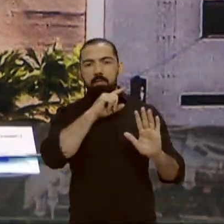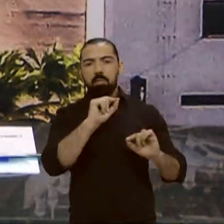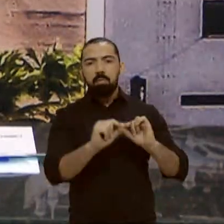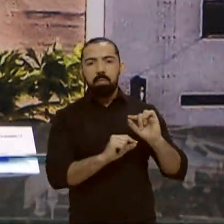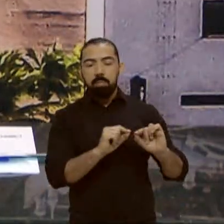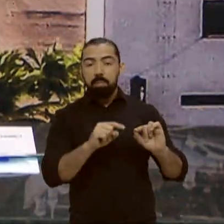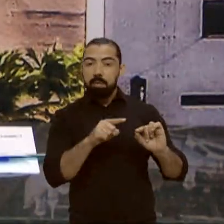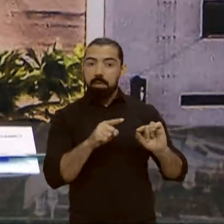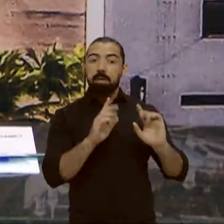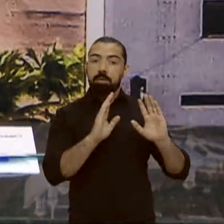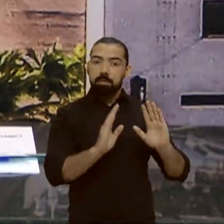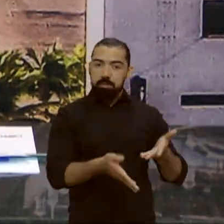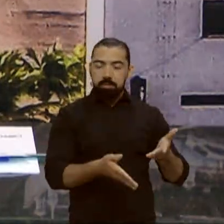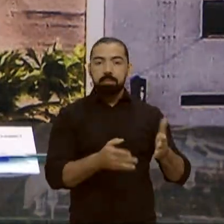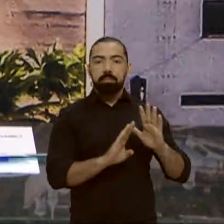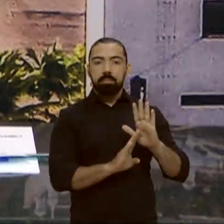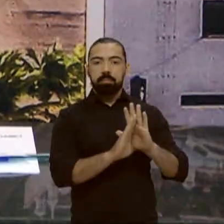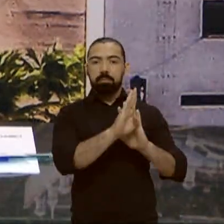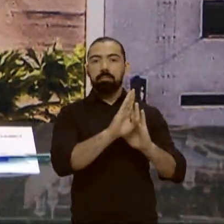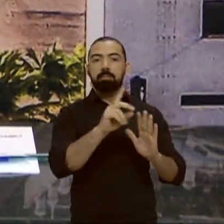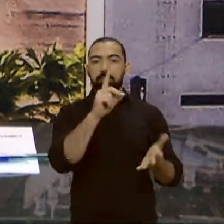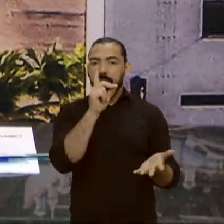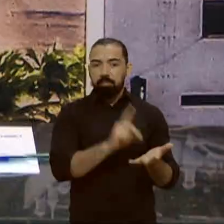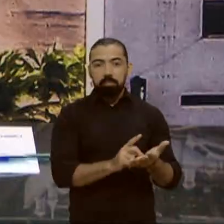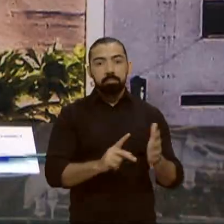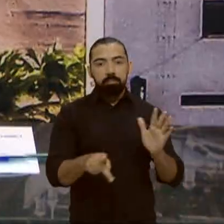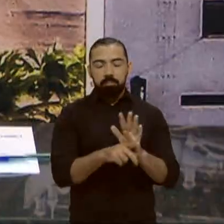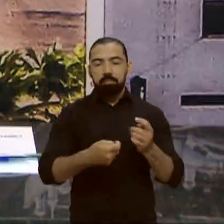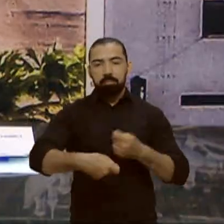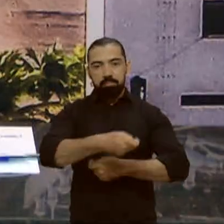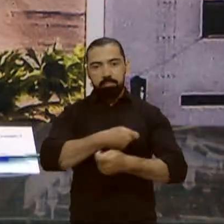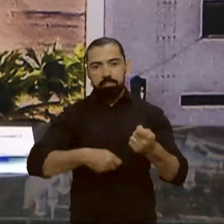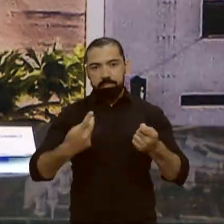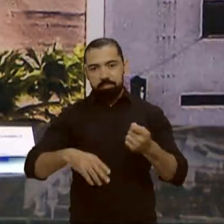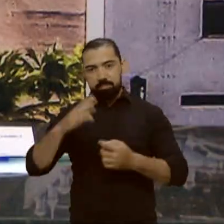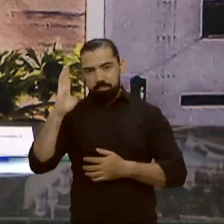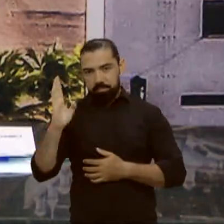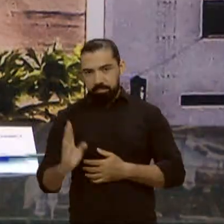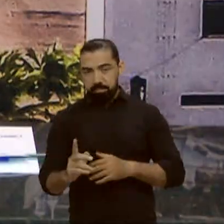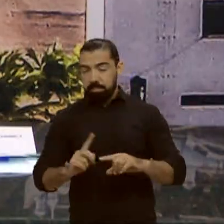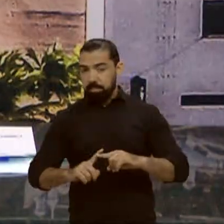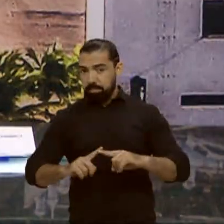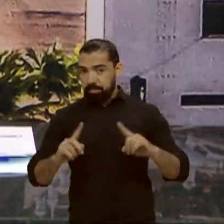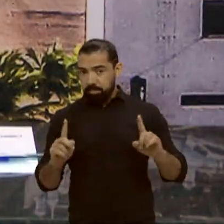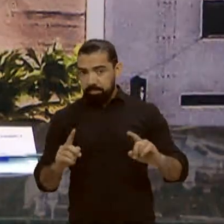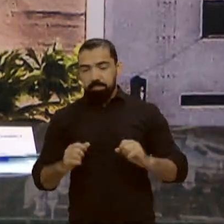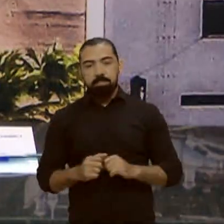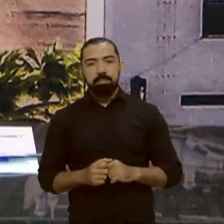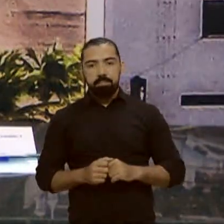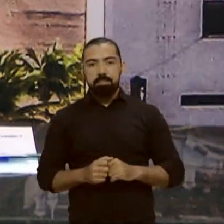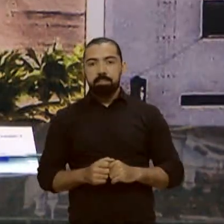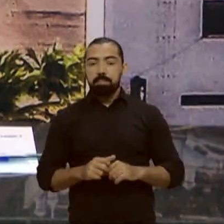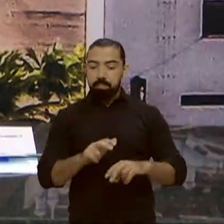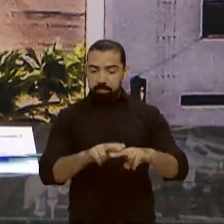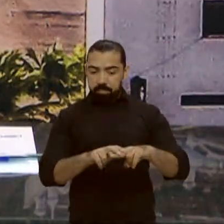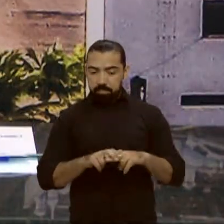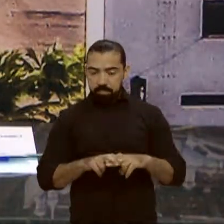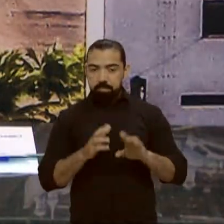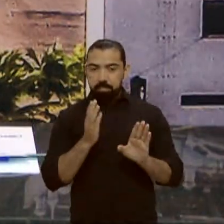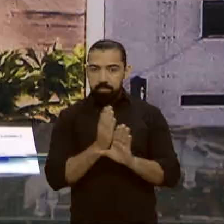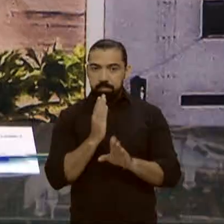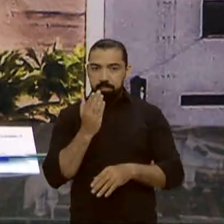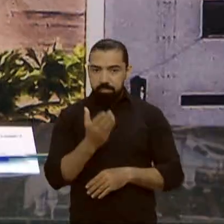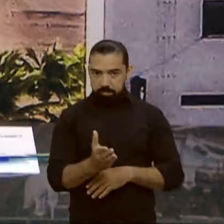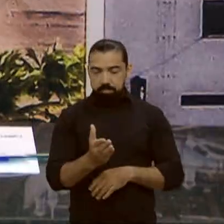Friday já é um momento determinante para o comércio nacional. Mas, justamente por isso, as